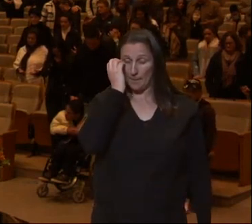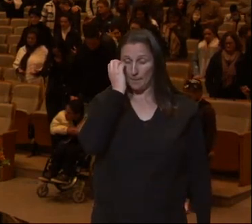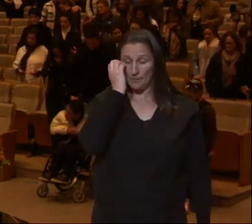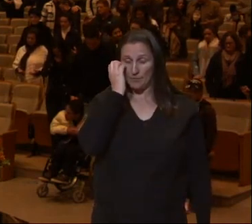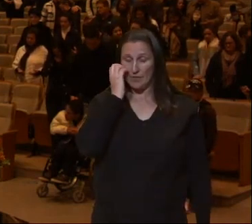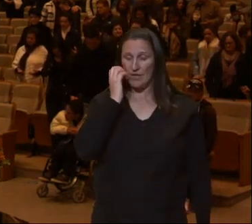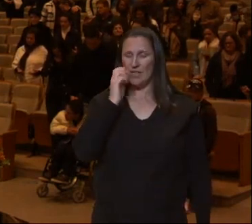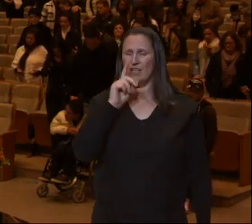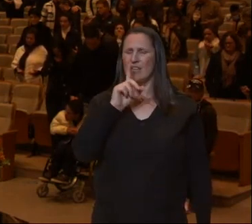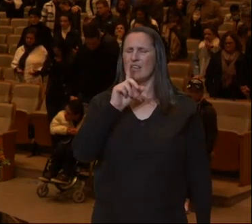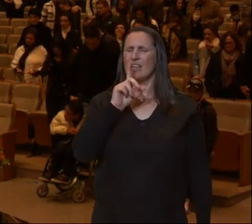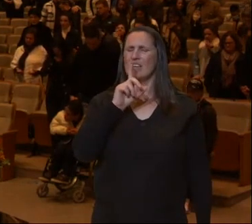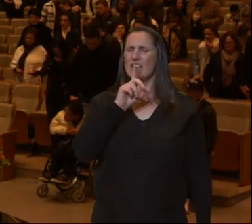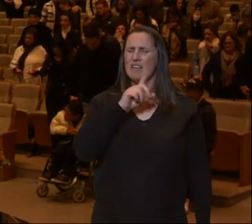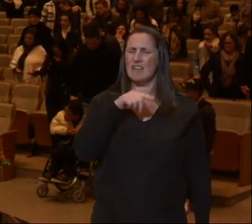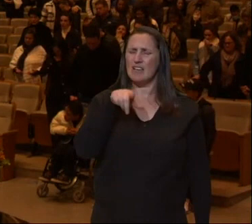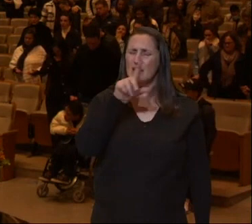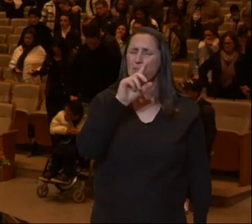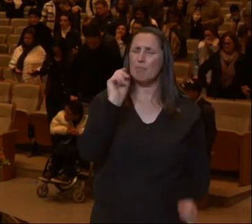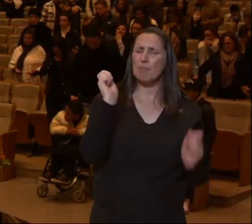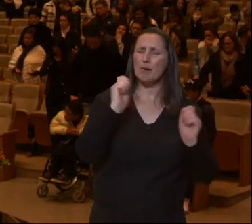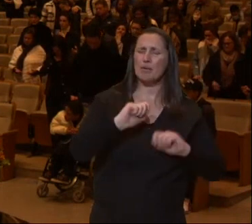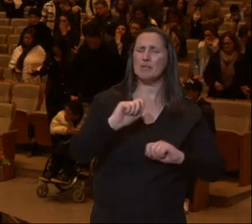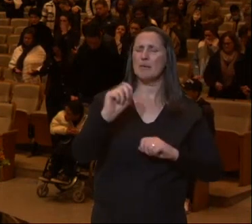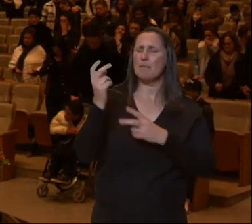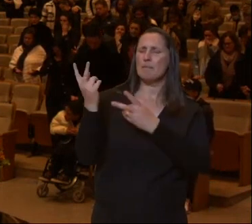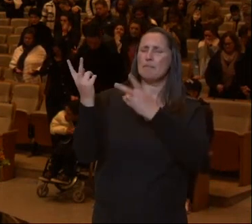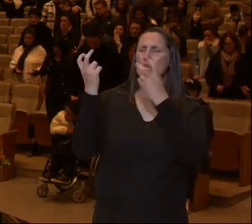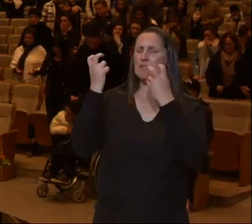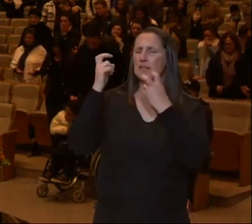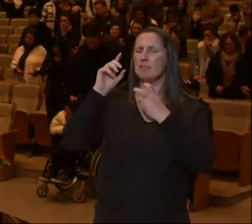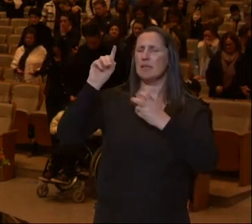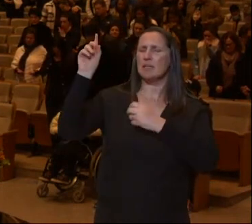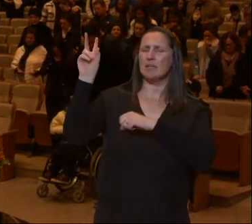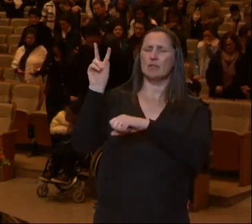eles possam perceber o cuidado de Deus.